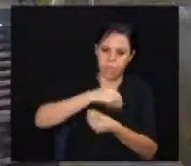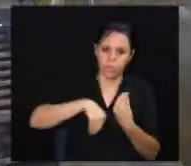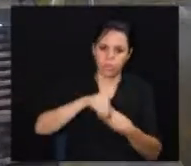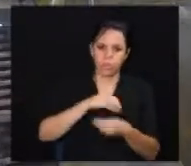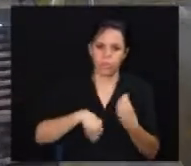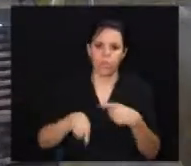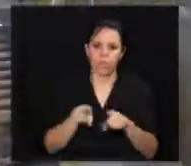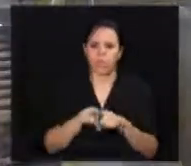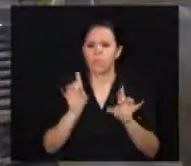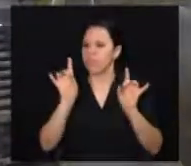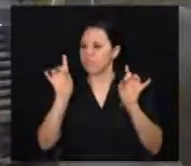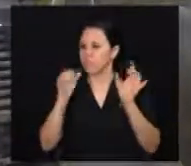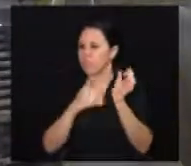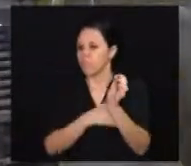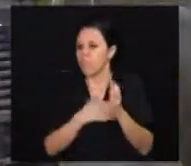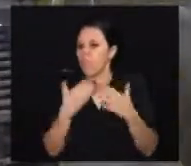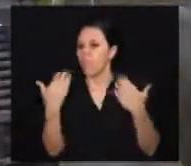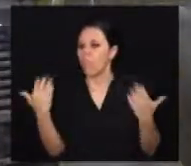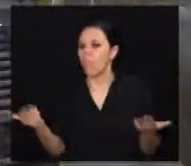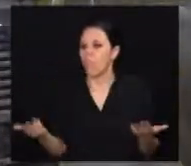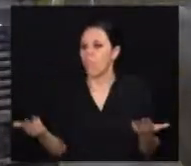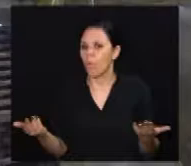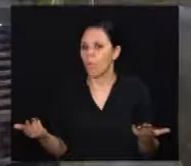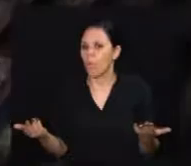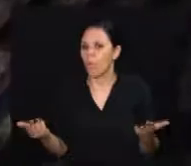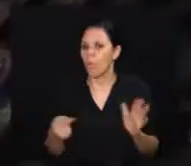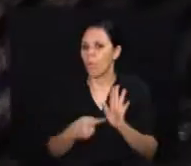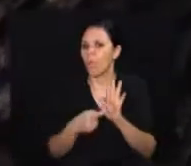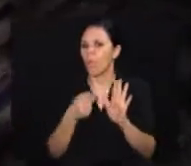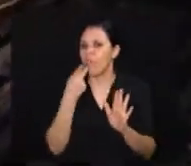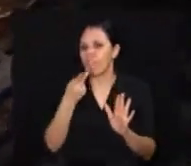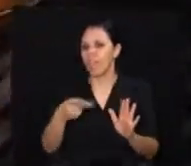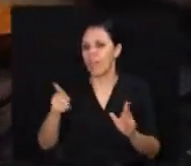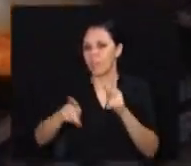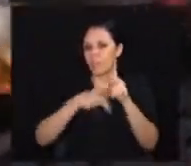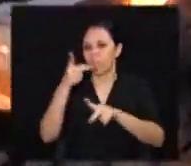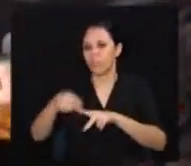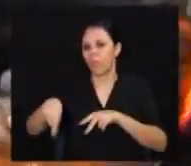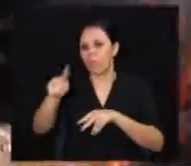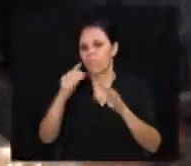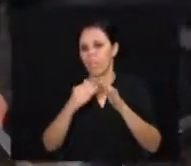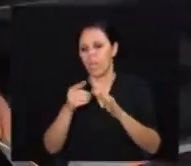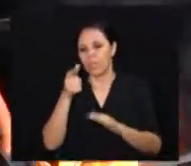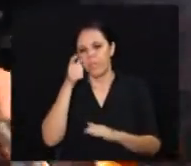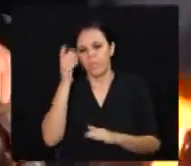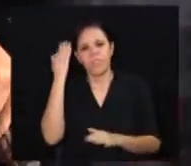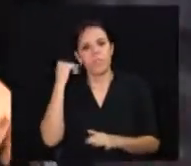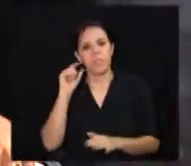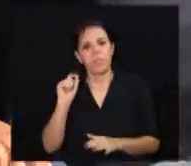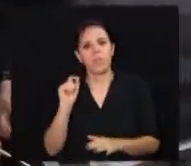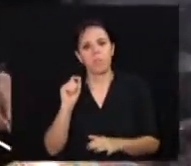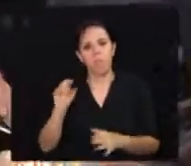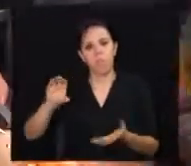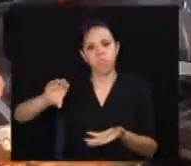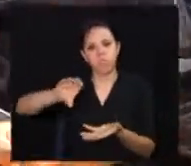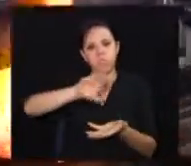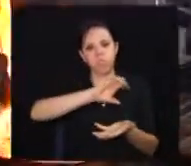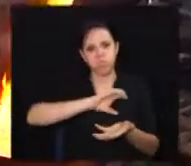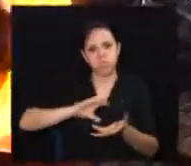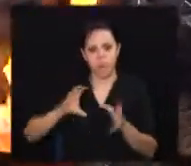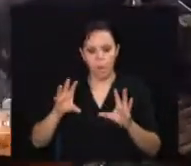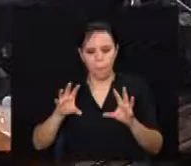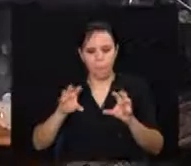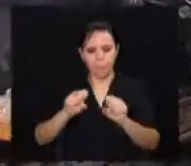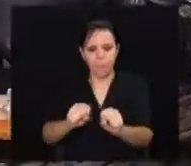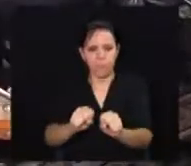E tem um segredo, né? O segredo que eu queria que você falasse para o pessoal de casa é para o molho grudar na massa,